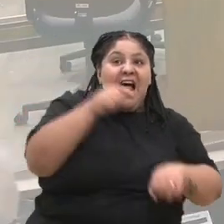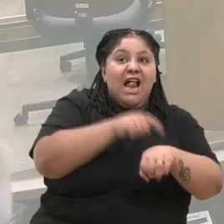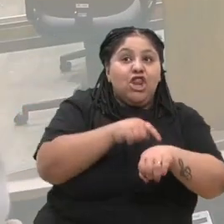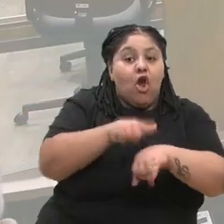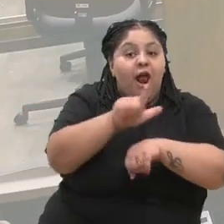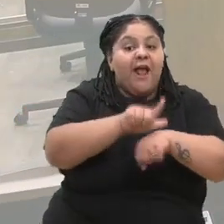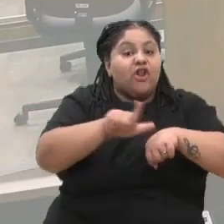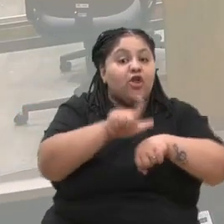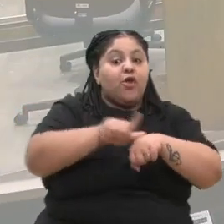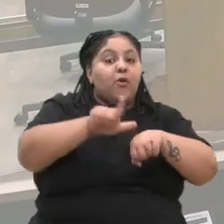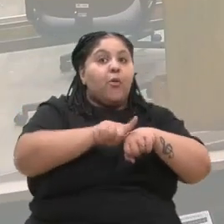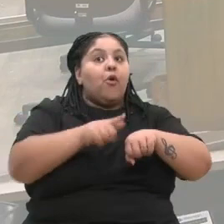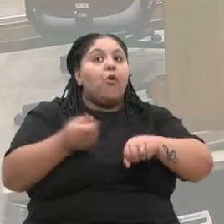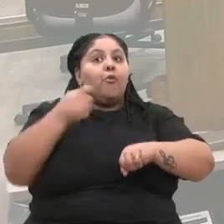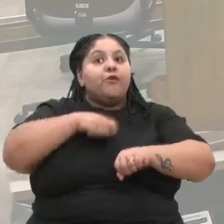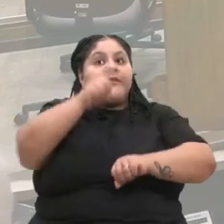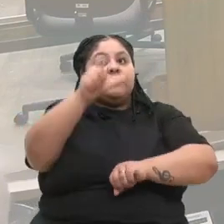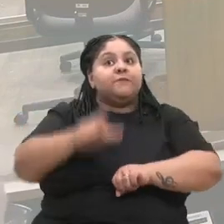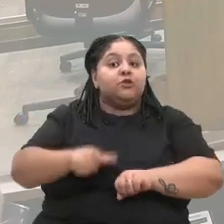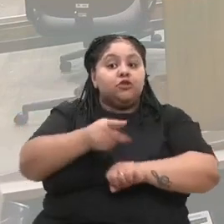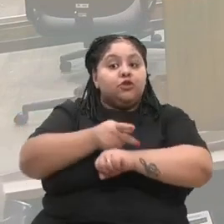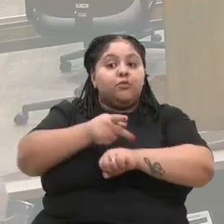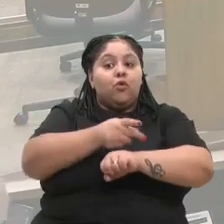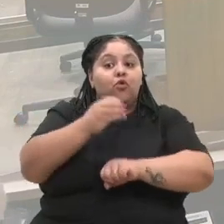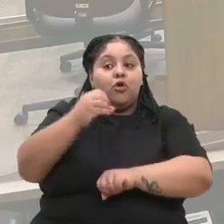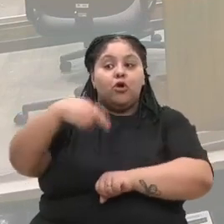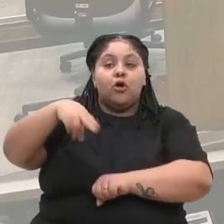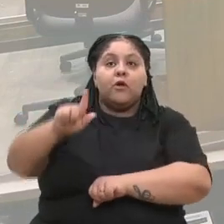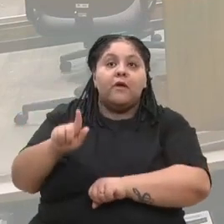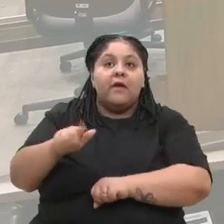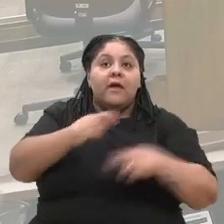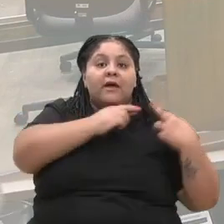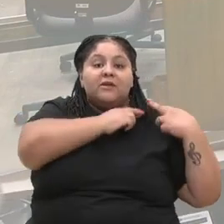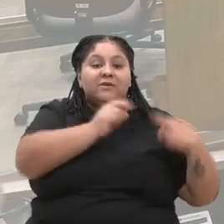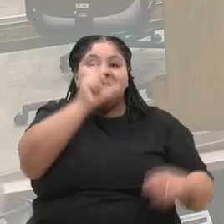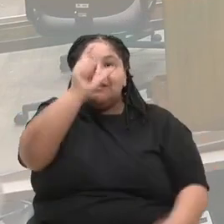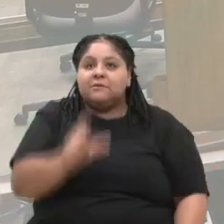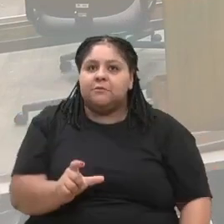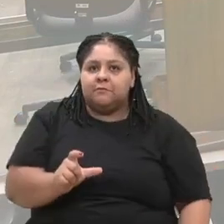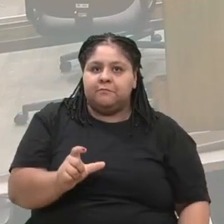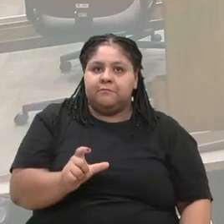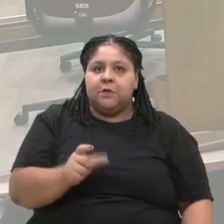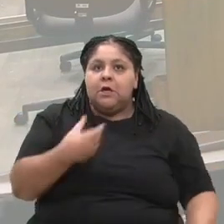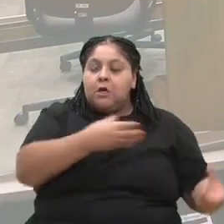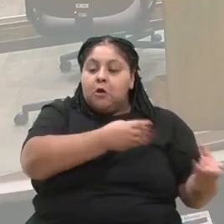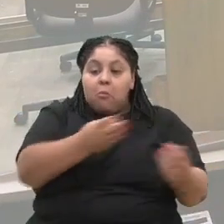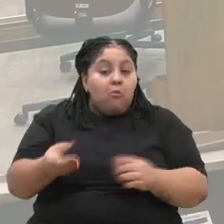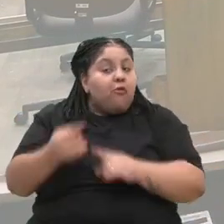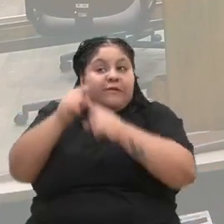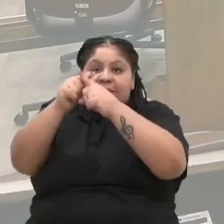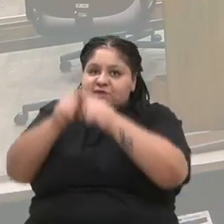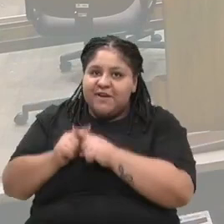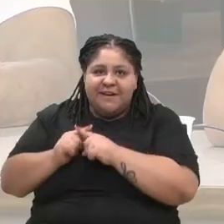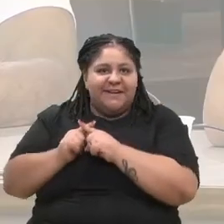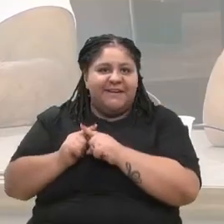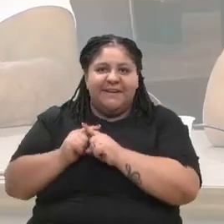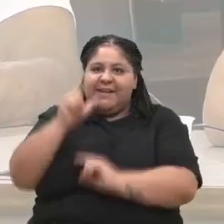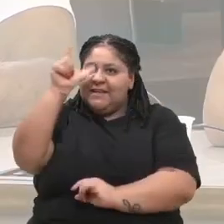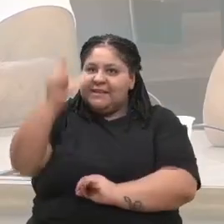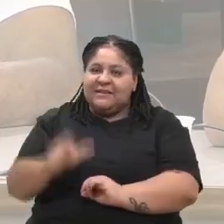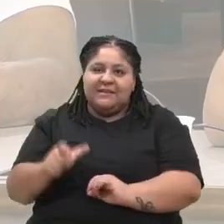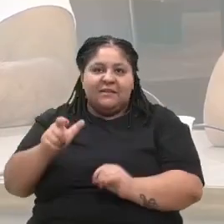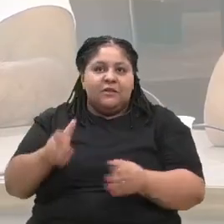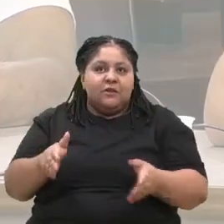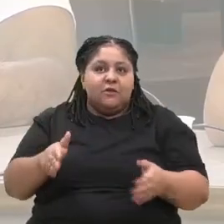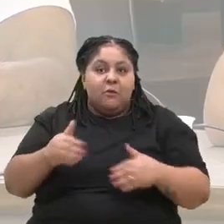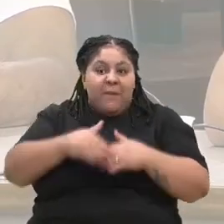ONGs. Por quê, vereador? É responsabilidade da pessoa. Só que às vezes, né, e muitas das vezes, né, as pessoas mais pobres em